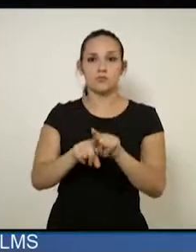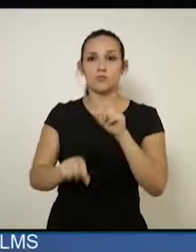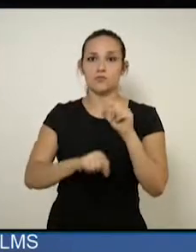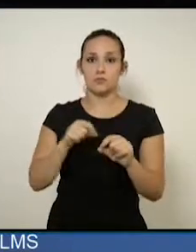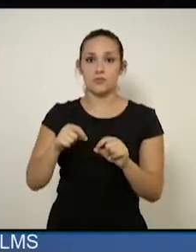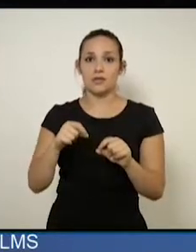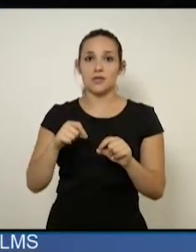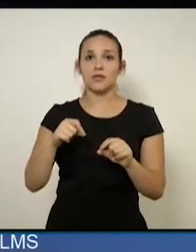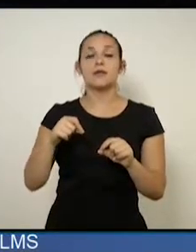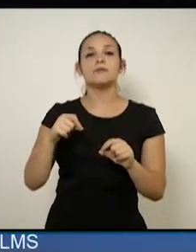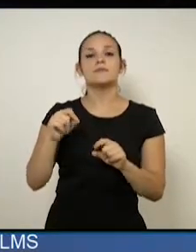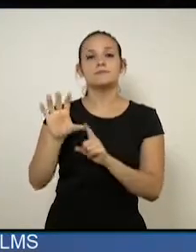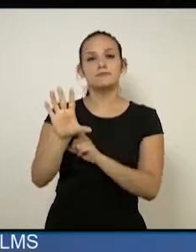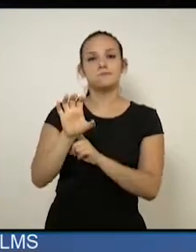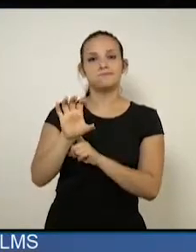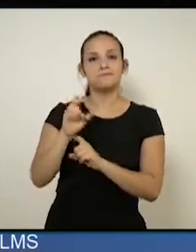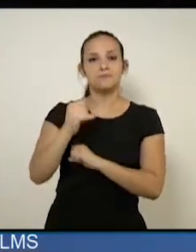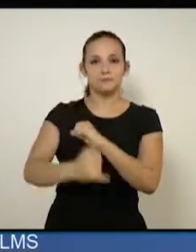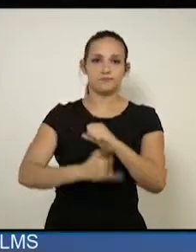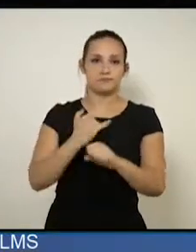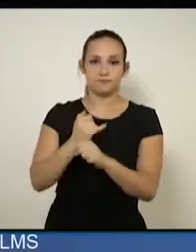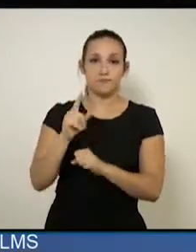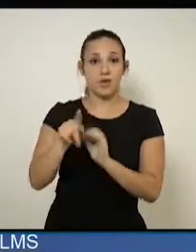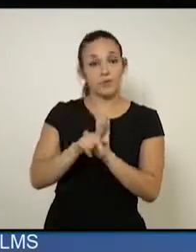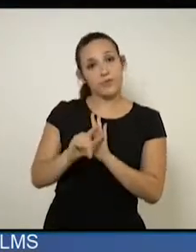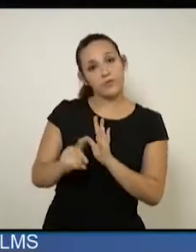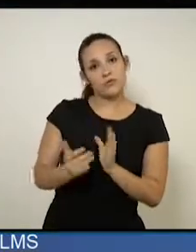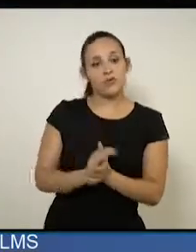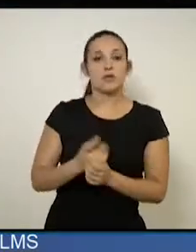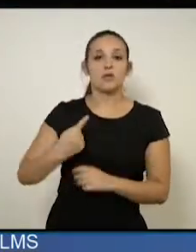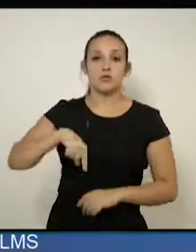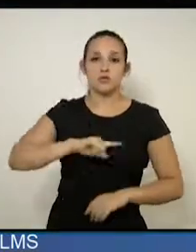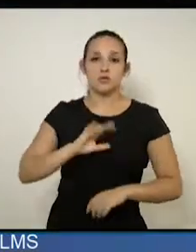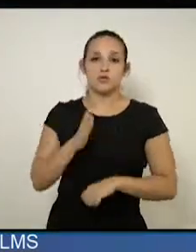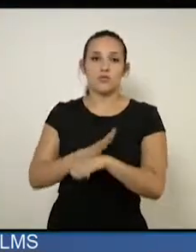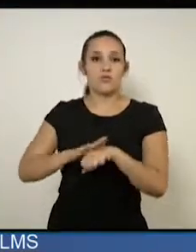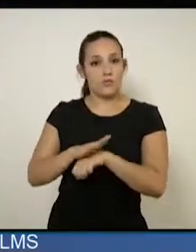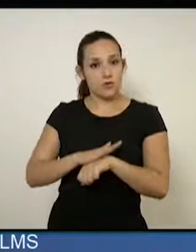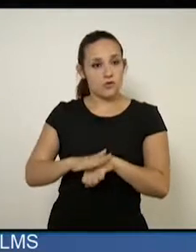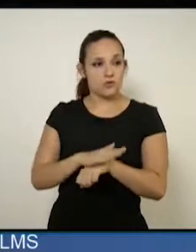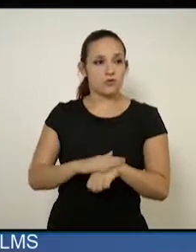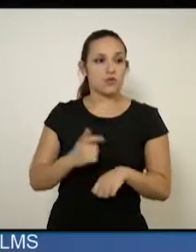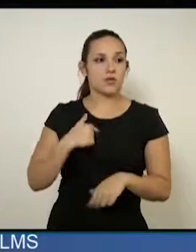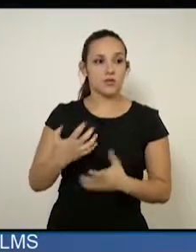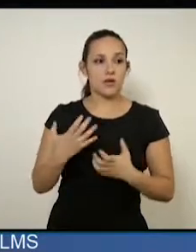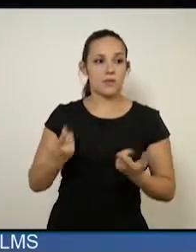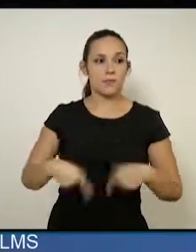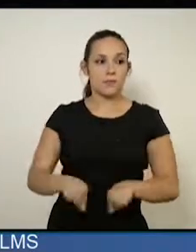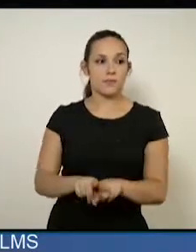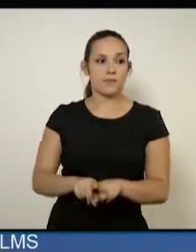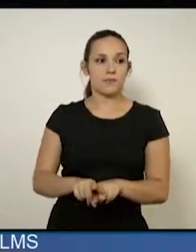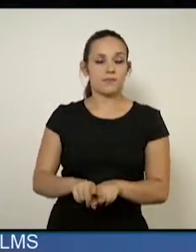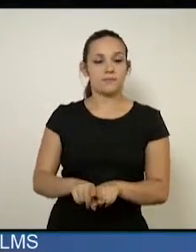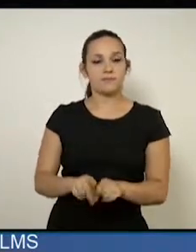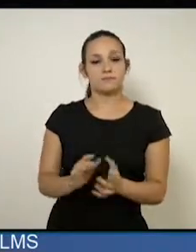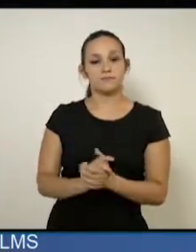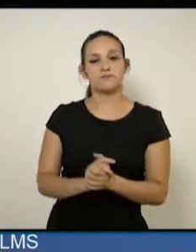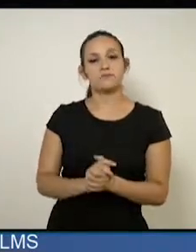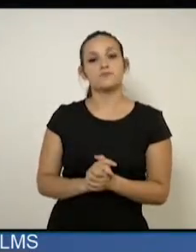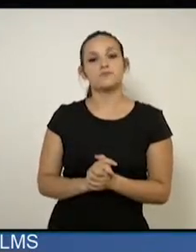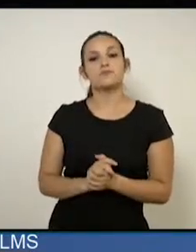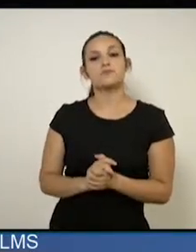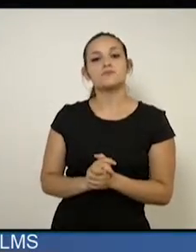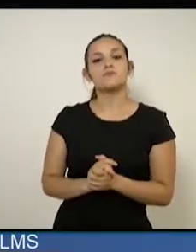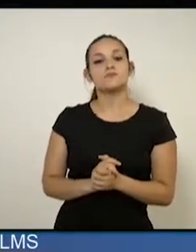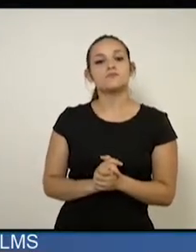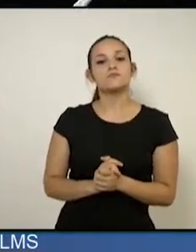dados. Esse projeto foi um projeto que nós discutimos, conversamos e queremos a parceria. Entregamos, então, para que o